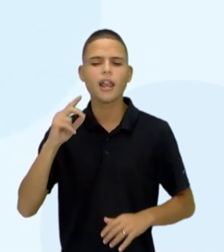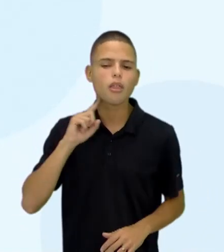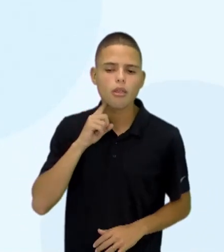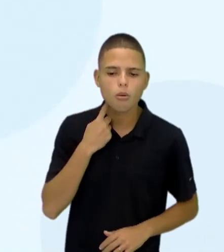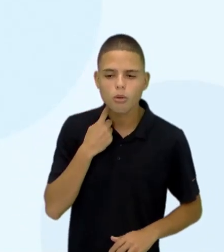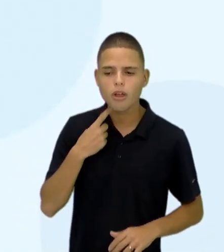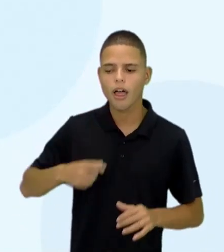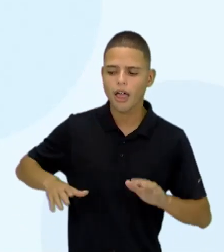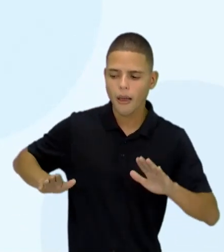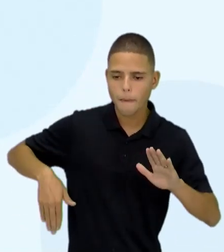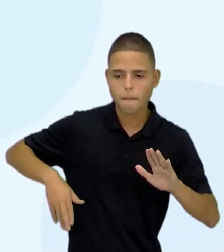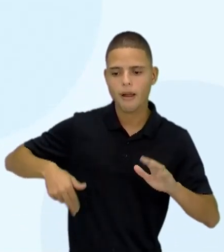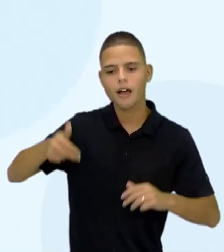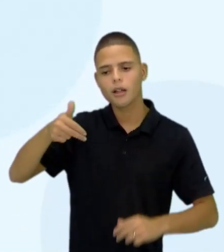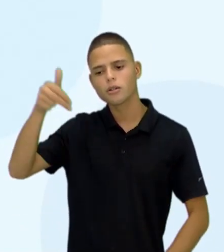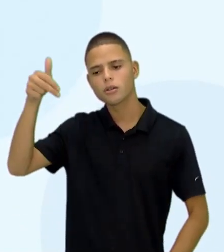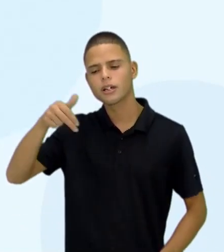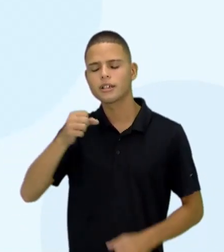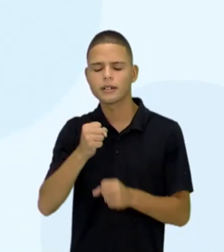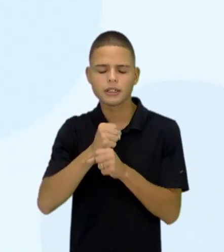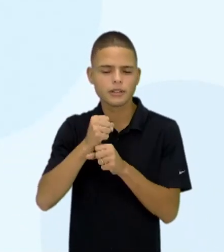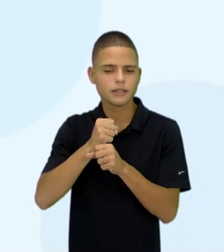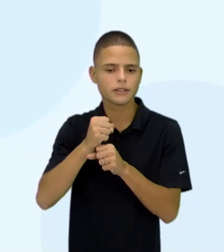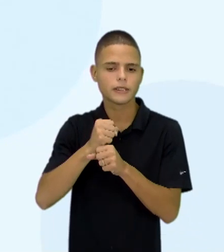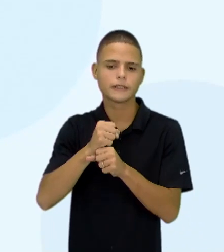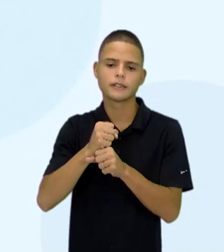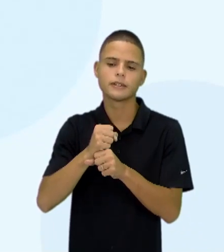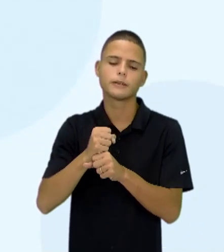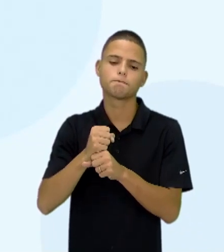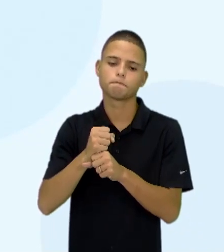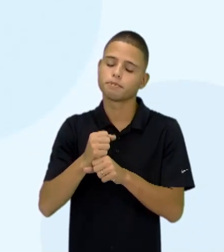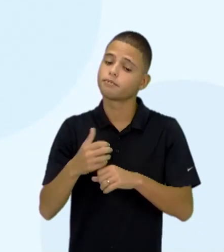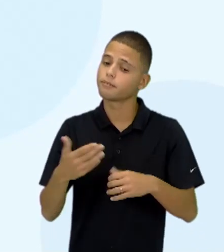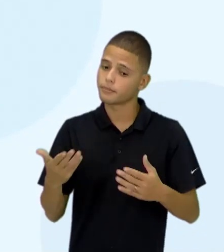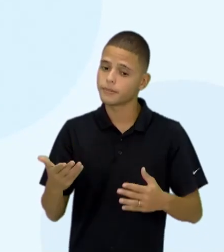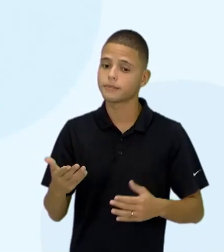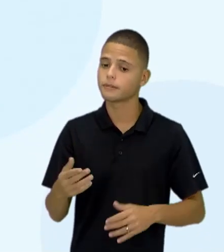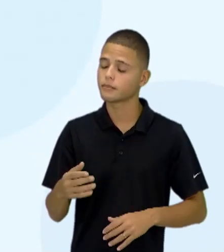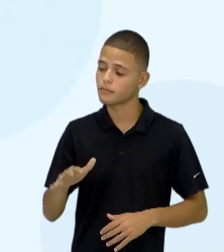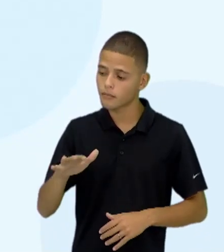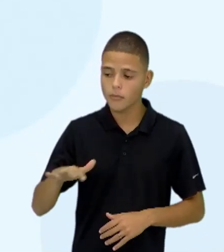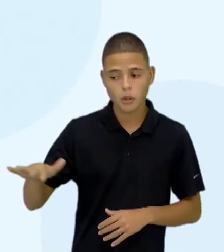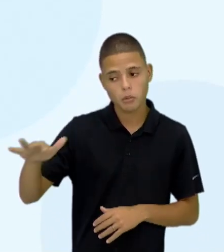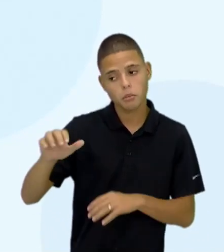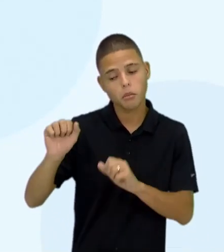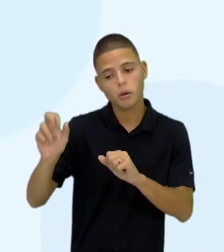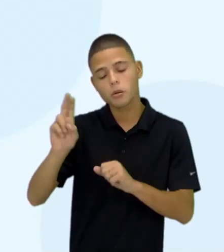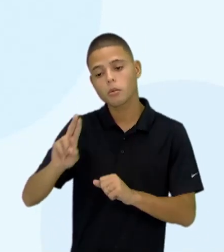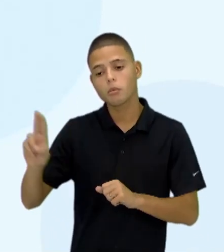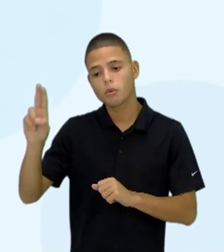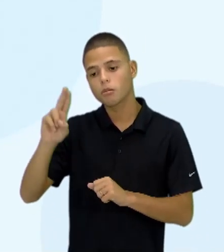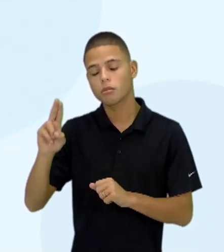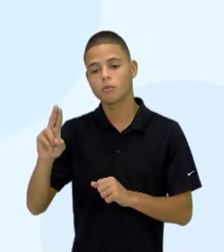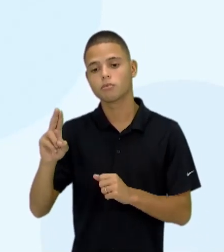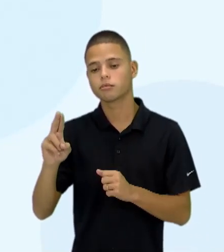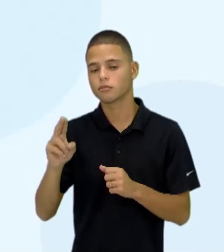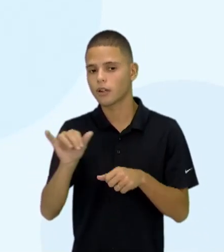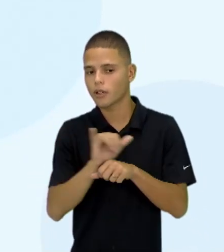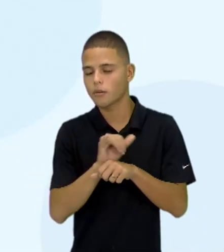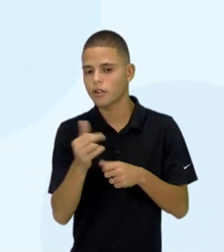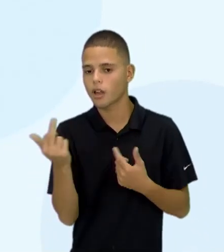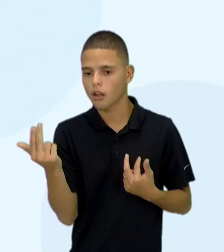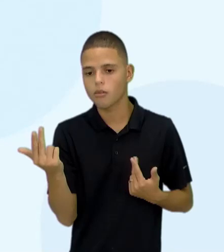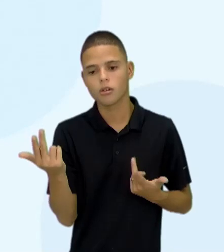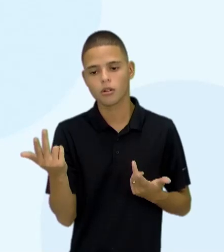nordeste ao longo de muitos anos. Ora, eles poderiam utilizar as mesmas